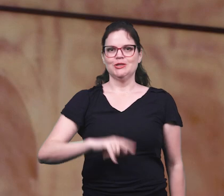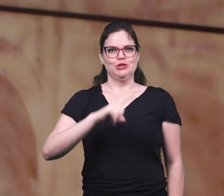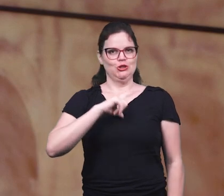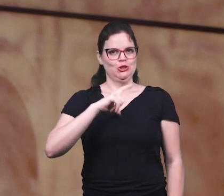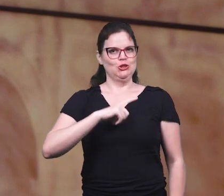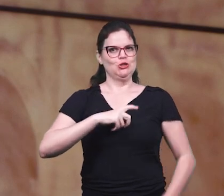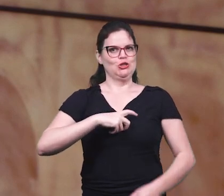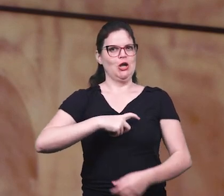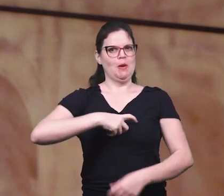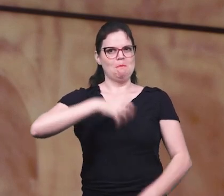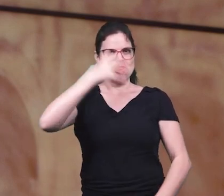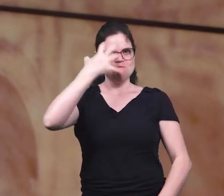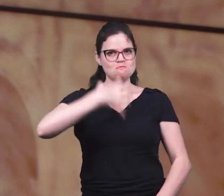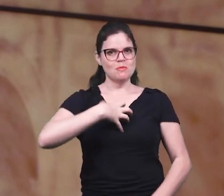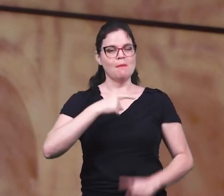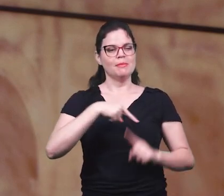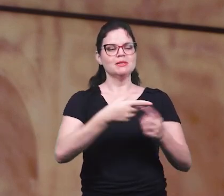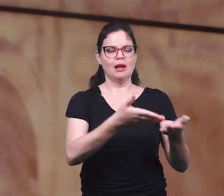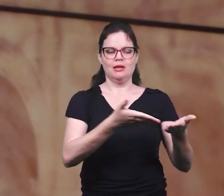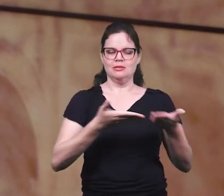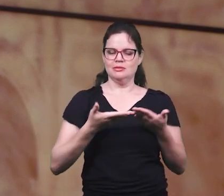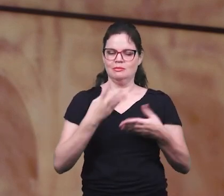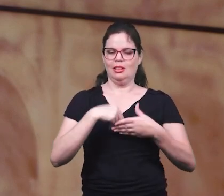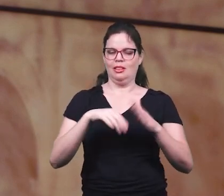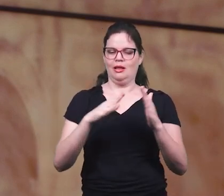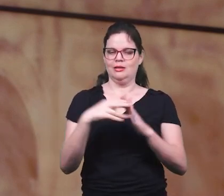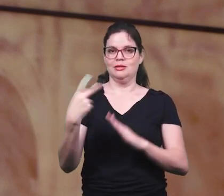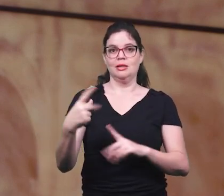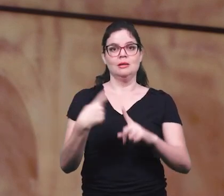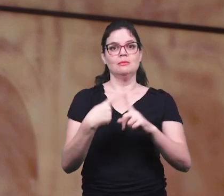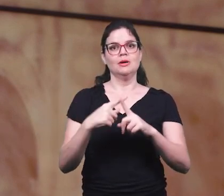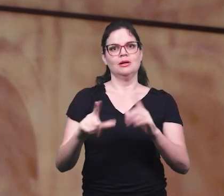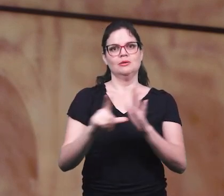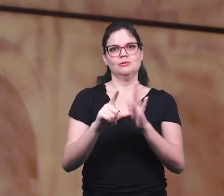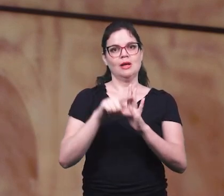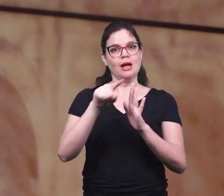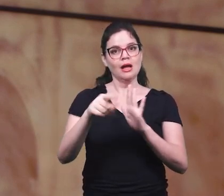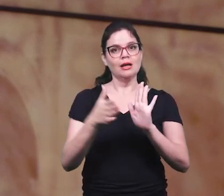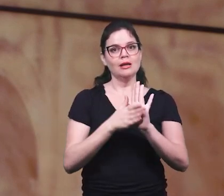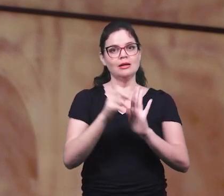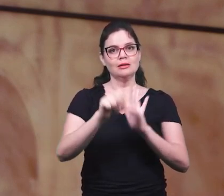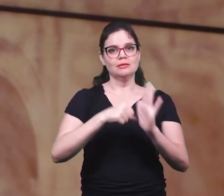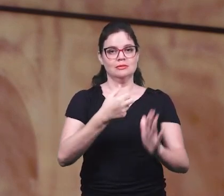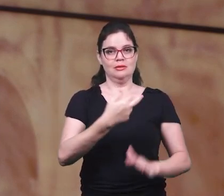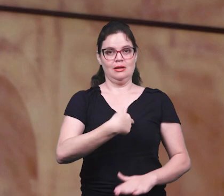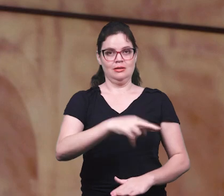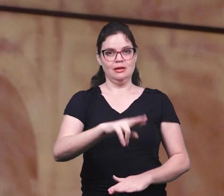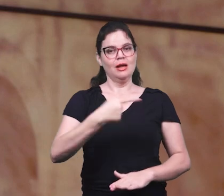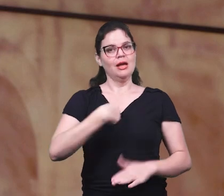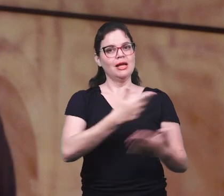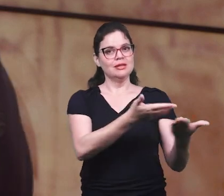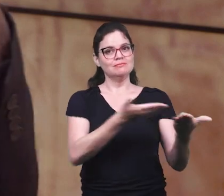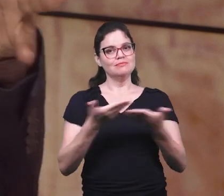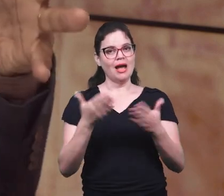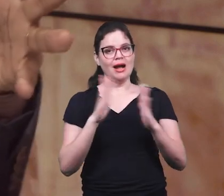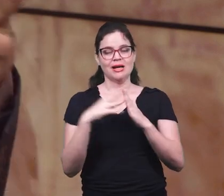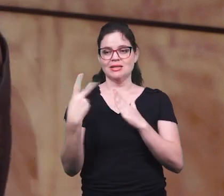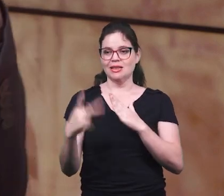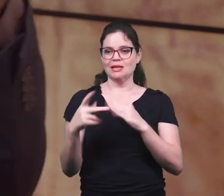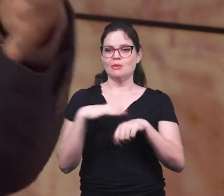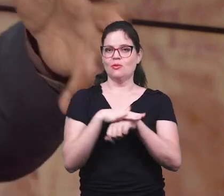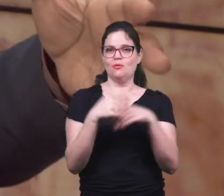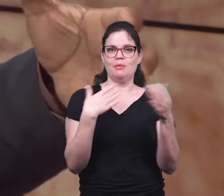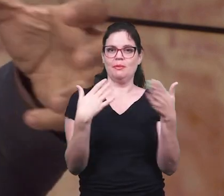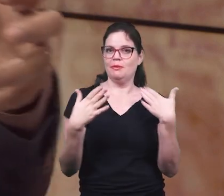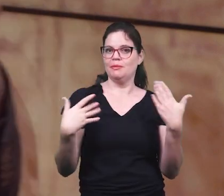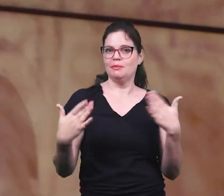ela recebia as pessoas na casa dela, porque Lutero, ele como reformador, ele tinha que receber as pessoas na casa dele para conversar, para